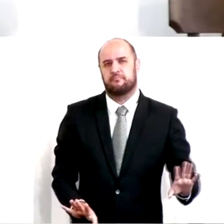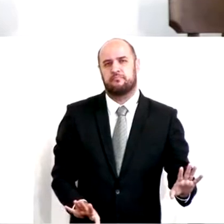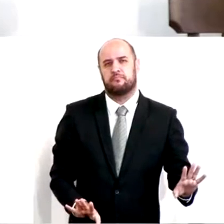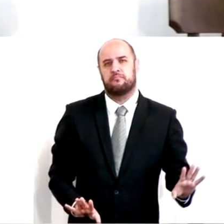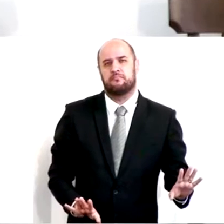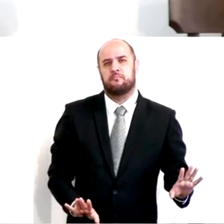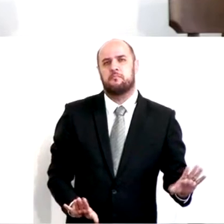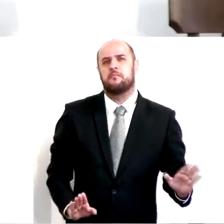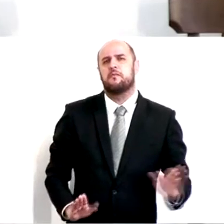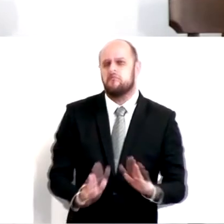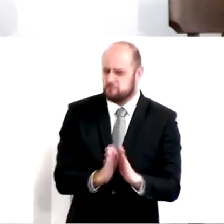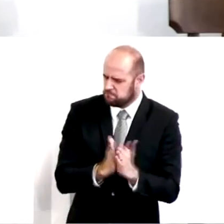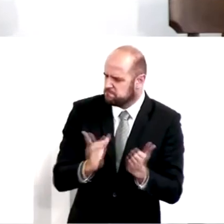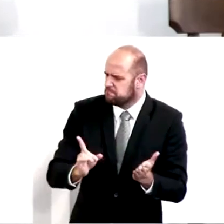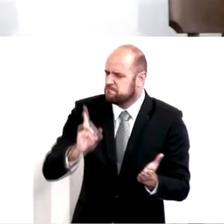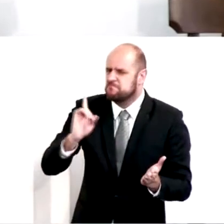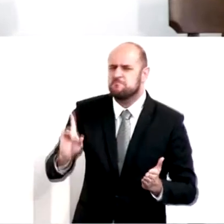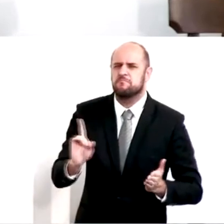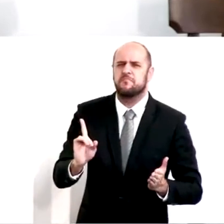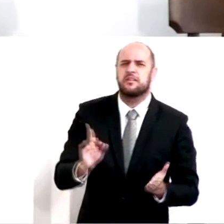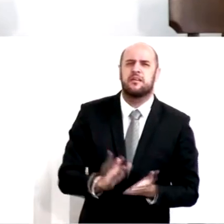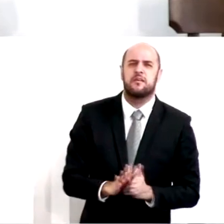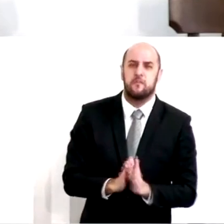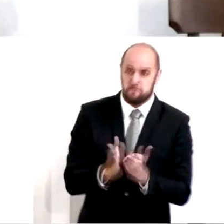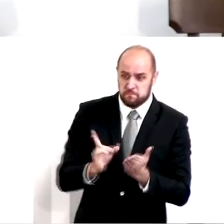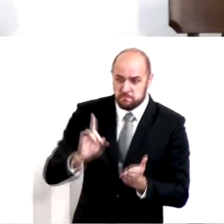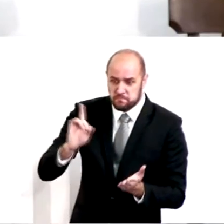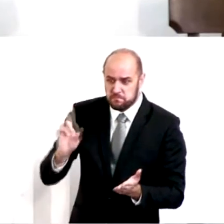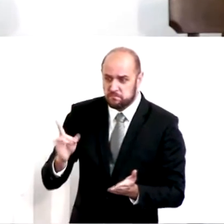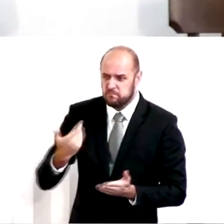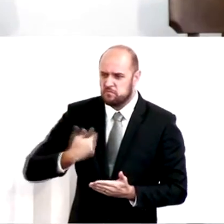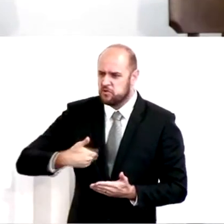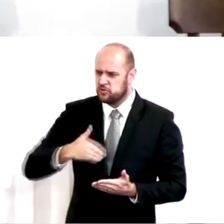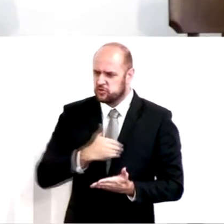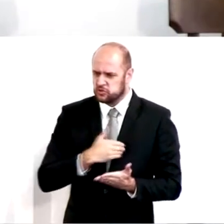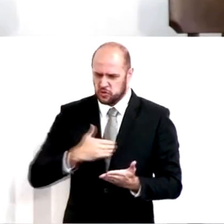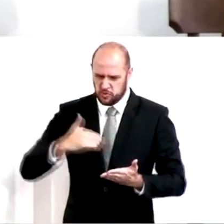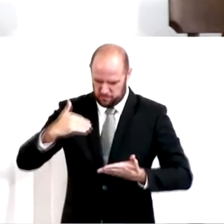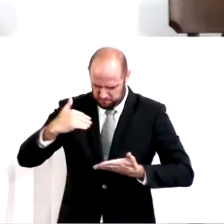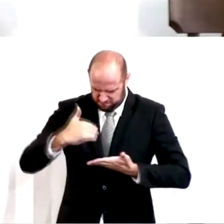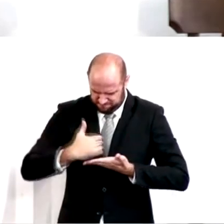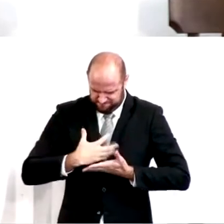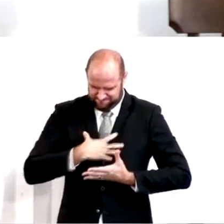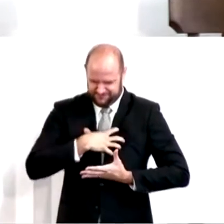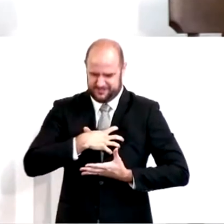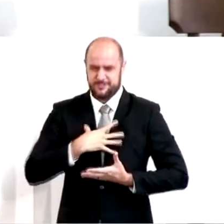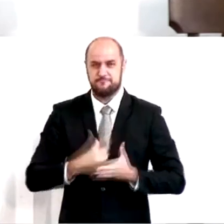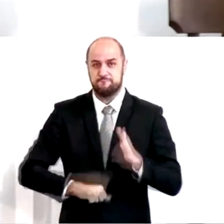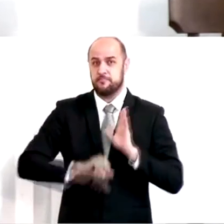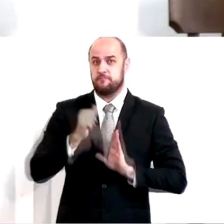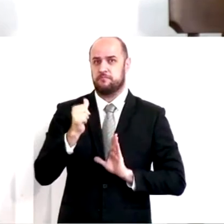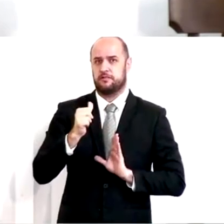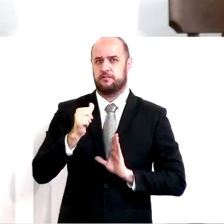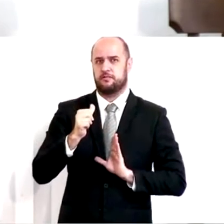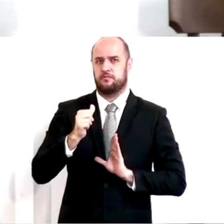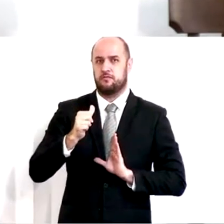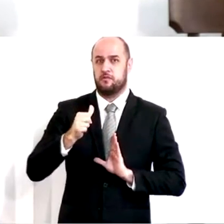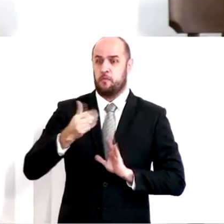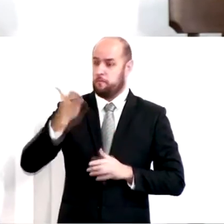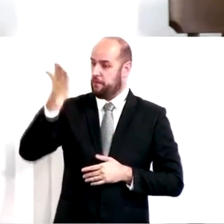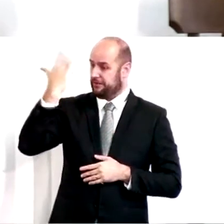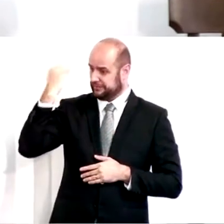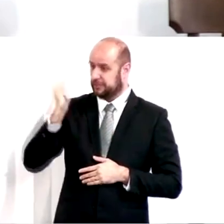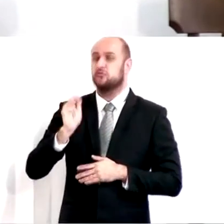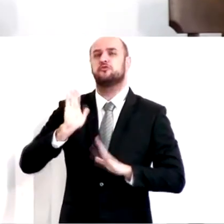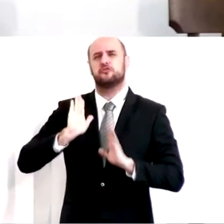Deus é algo, nós temos palavra de Deus é algo que precisa passar por nós. Ela antes de nós é palavra de Deus.